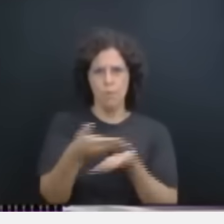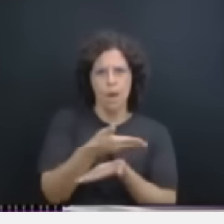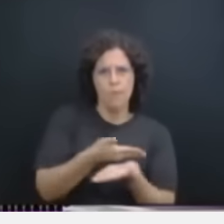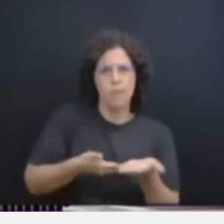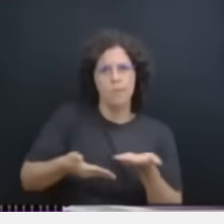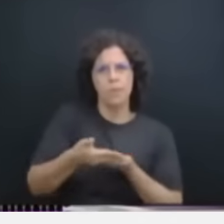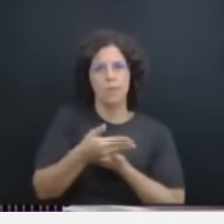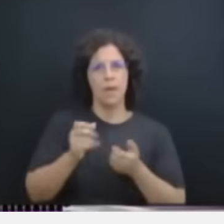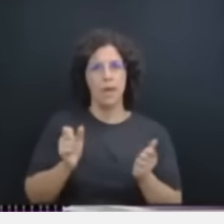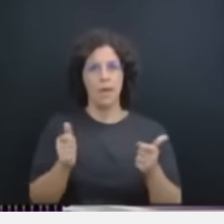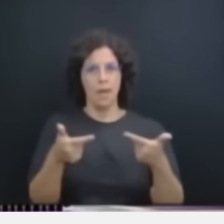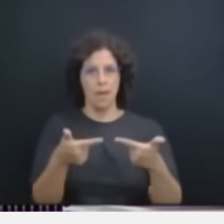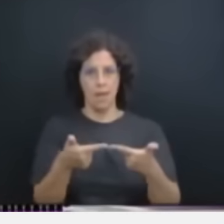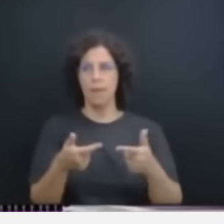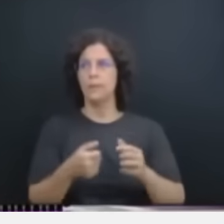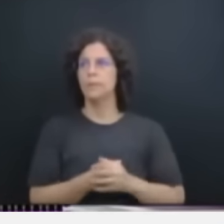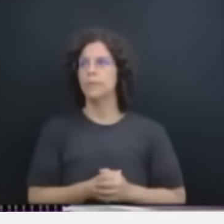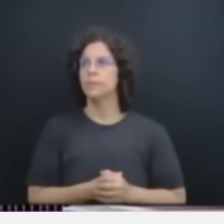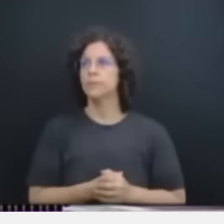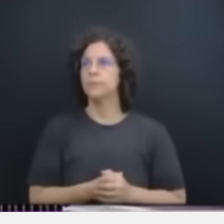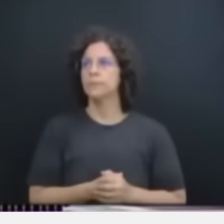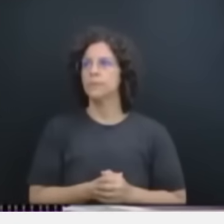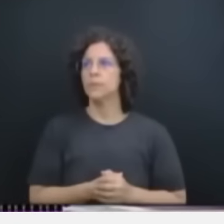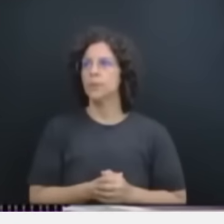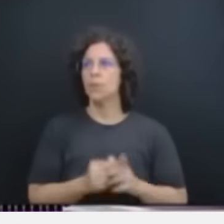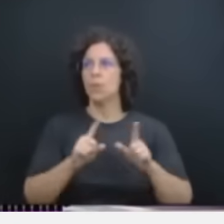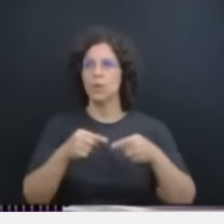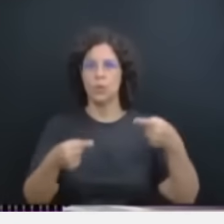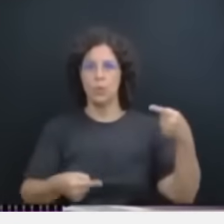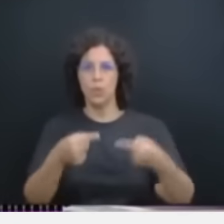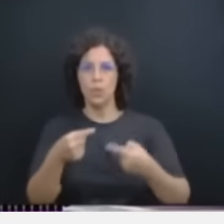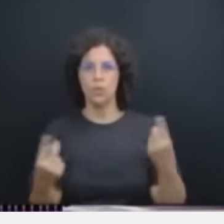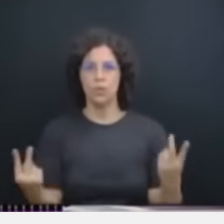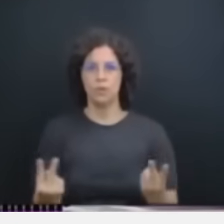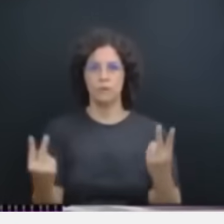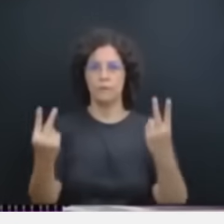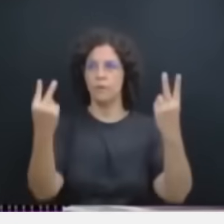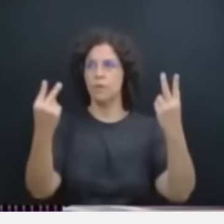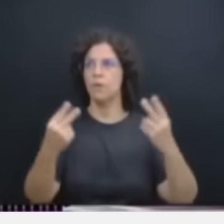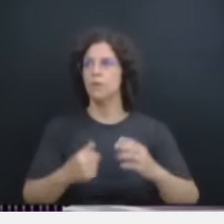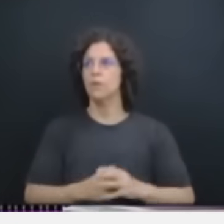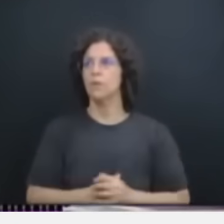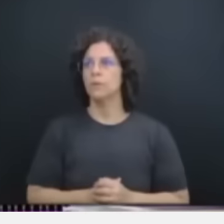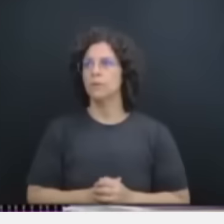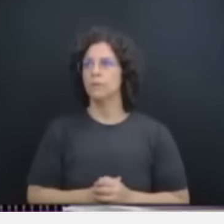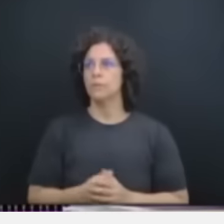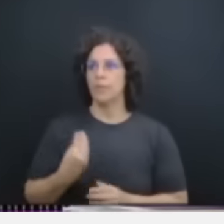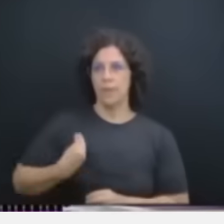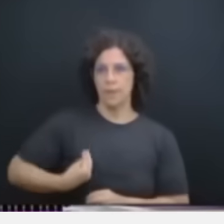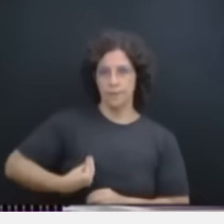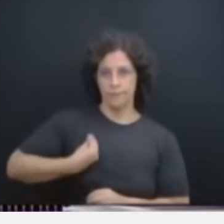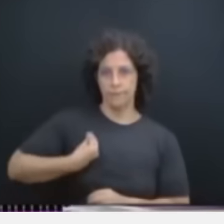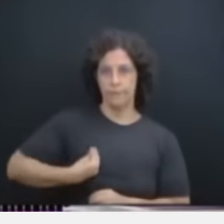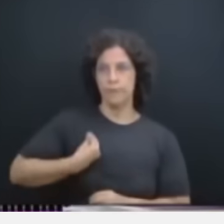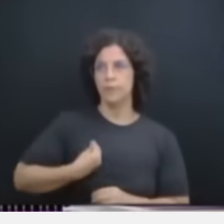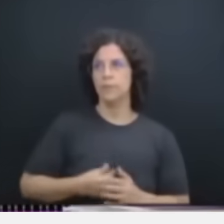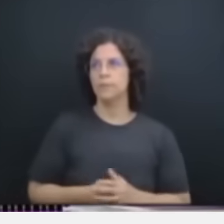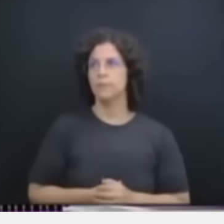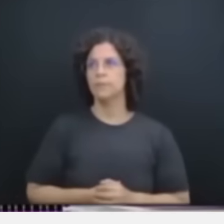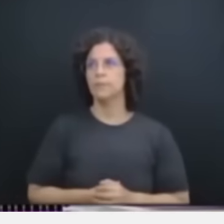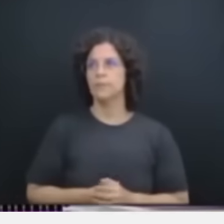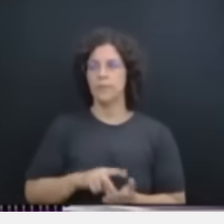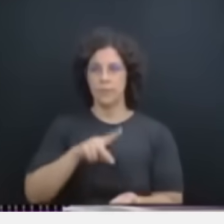dessa casa para as políticas de valorização da vida